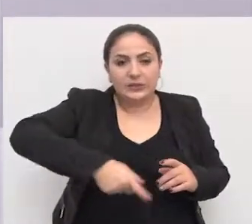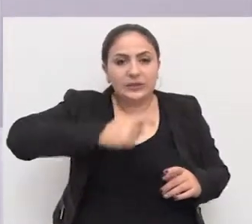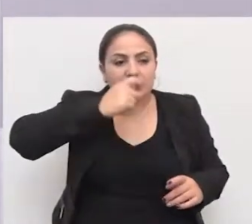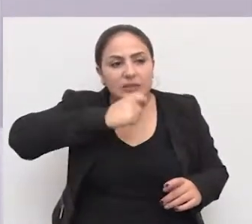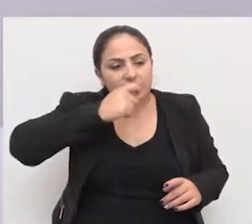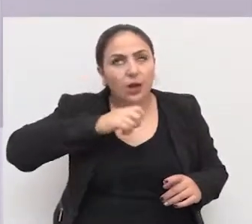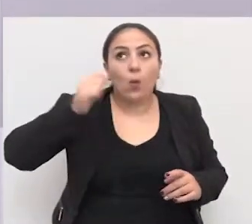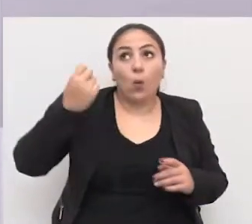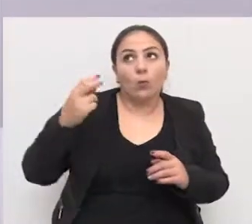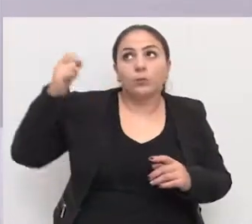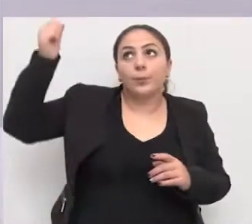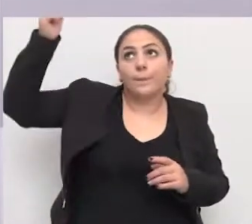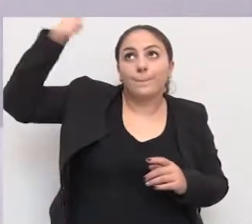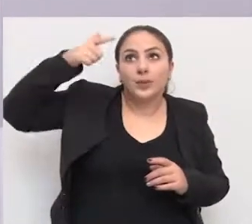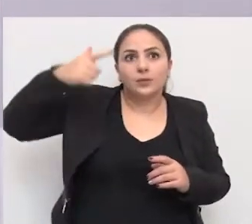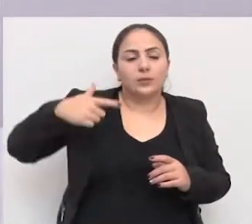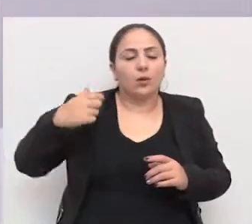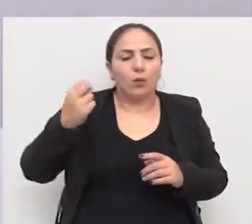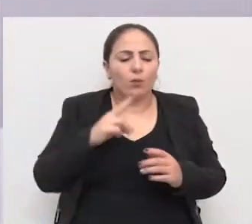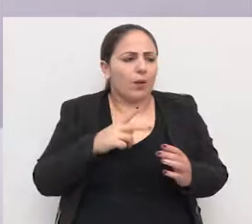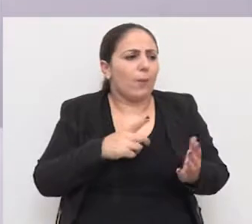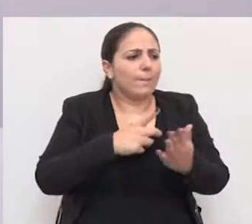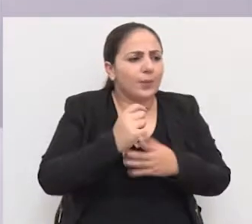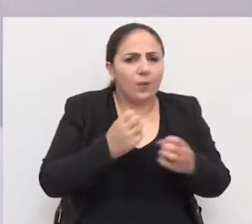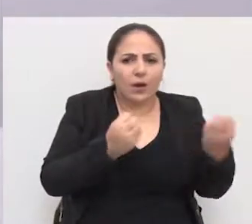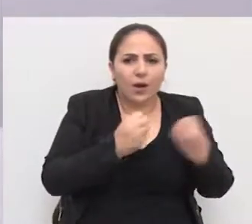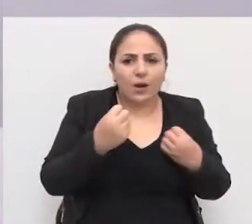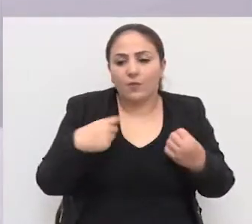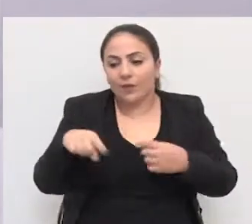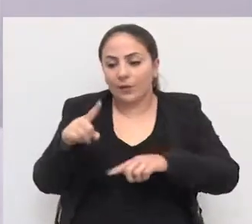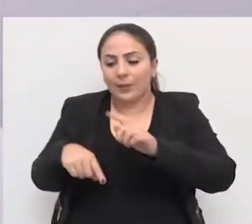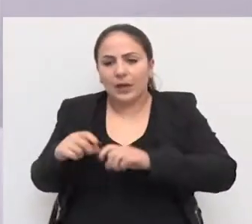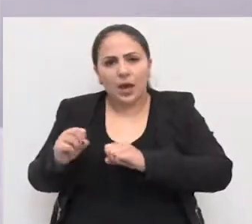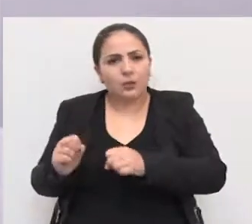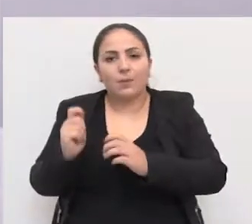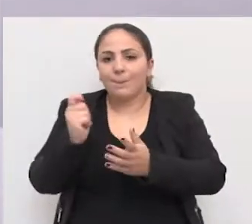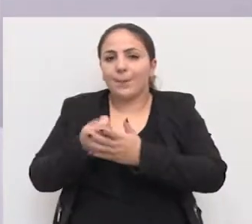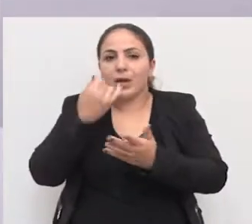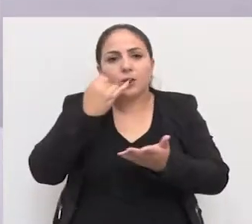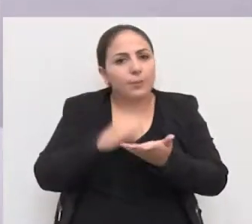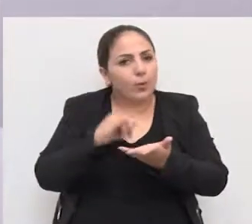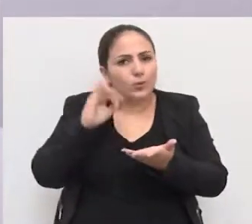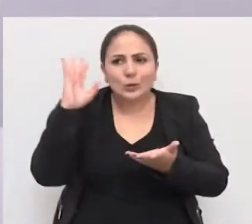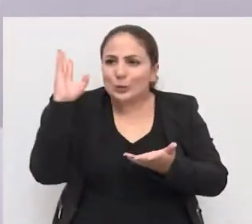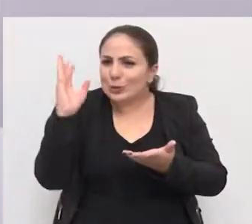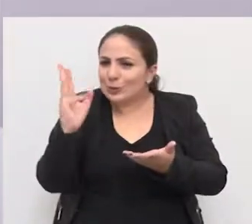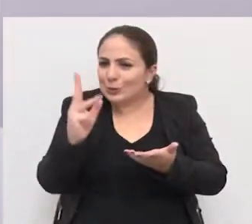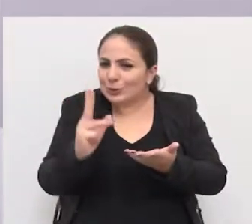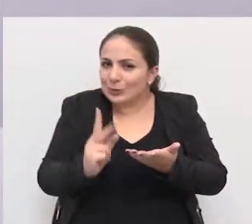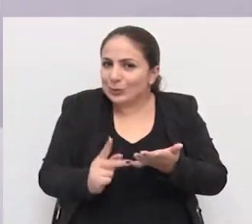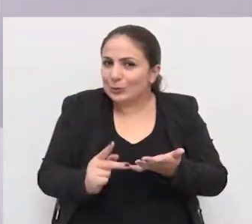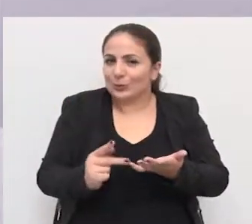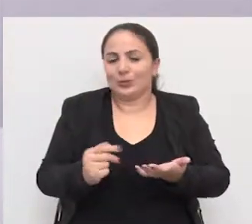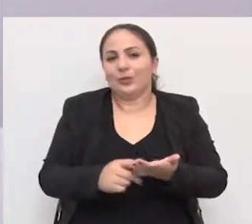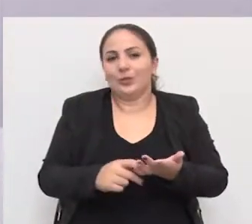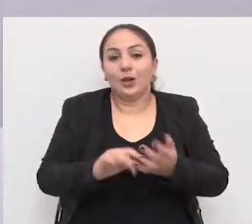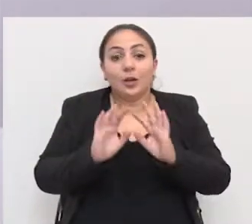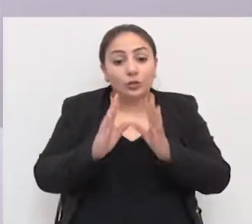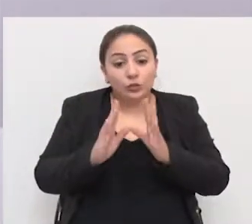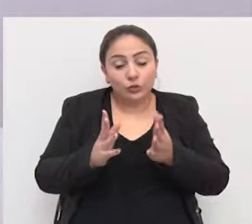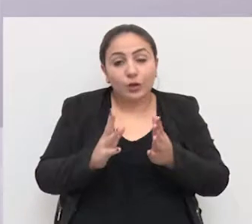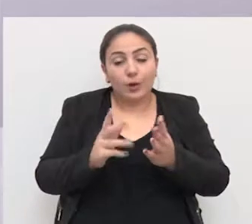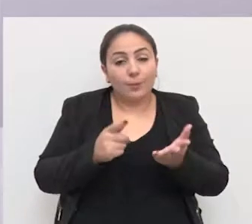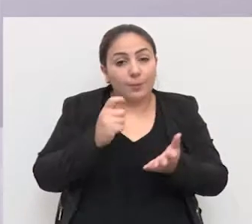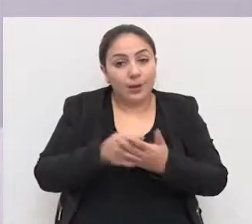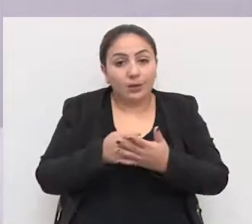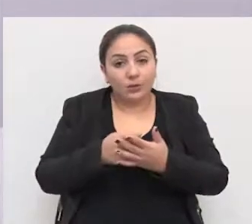escovar os dentes, vai ligar a luz, vai comprar um carro, vai no mercado, tu está pagando imposto em cima de todas essas outras mercadorias, sendo que você